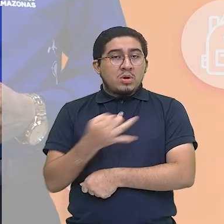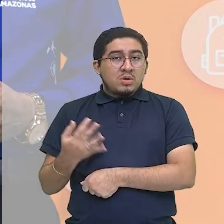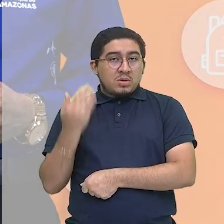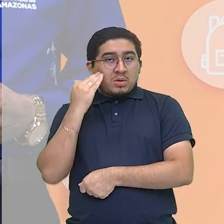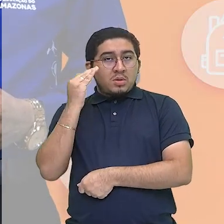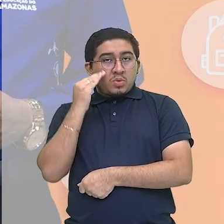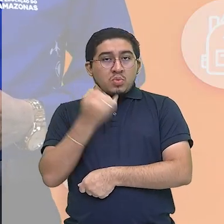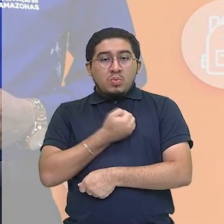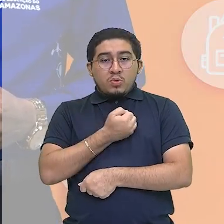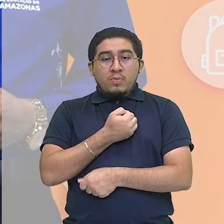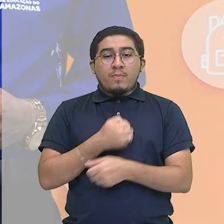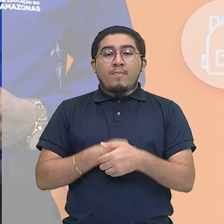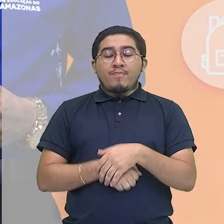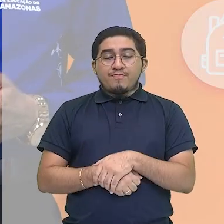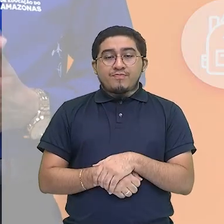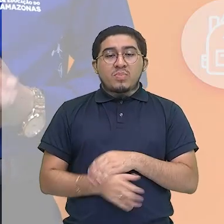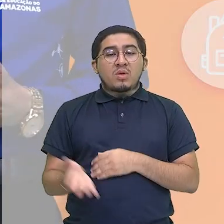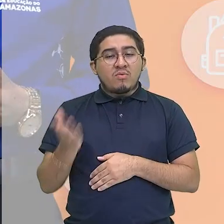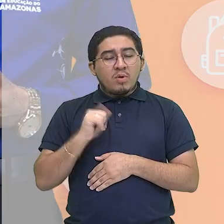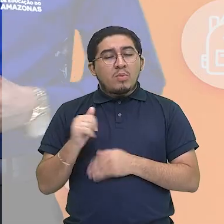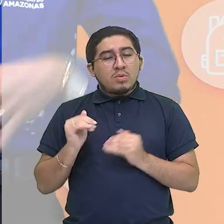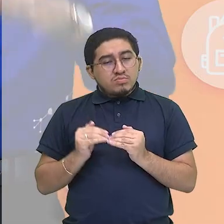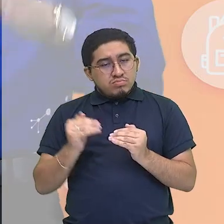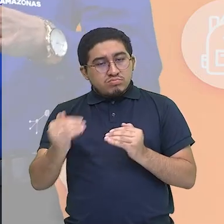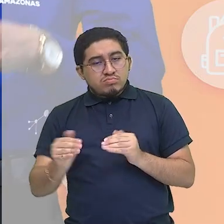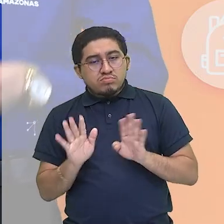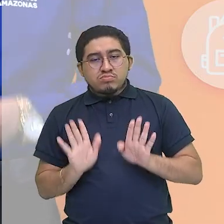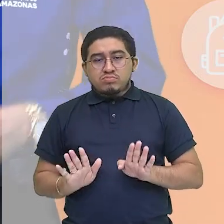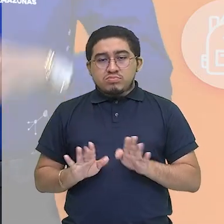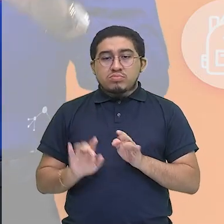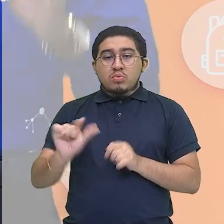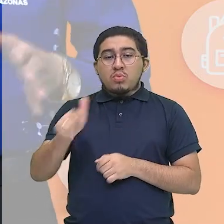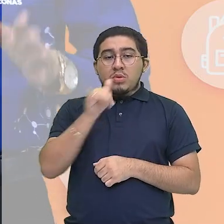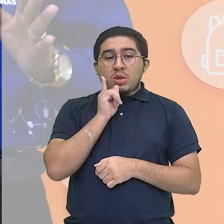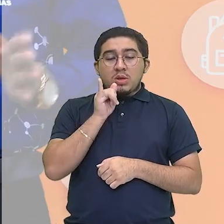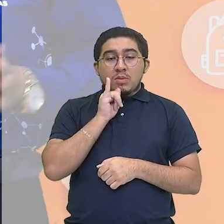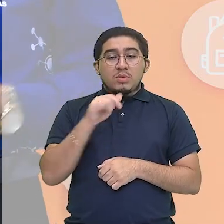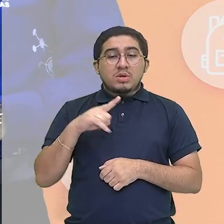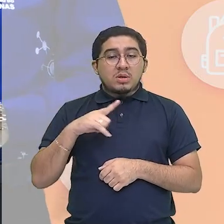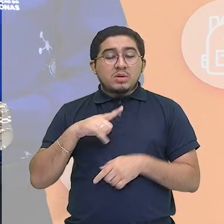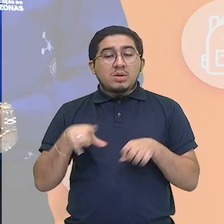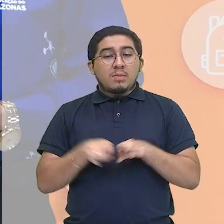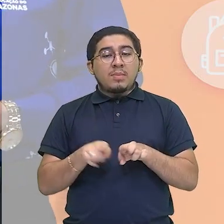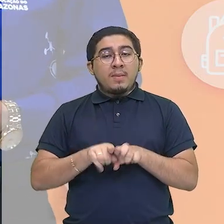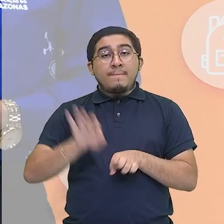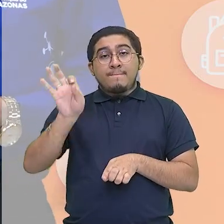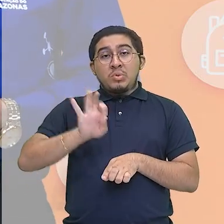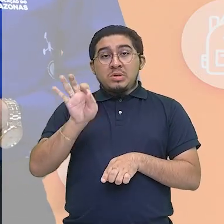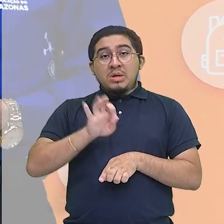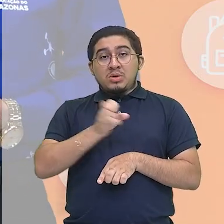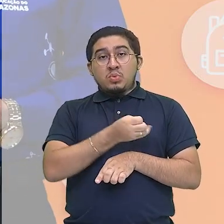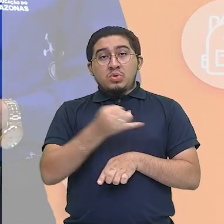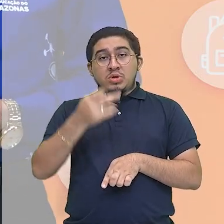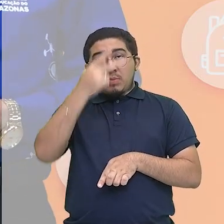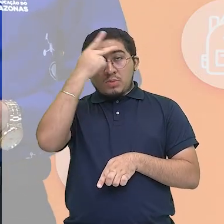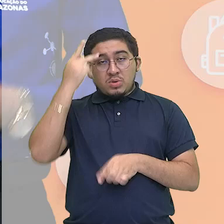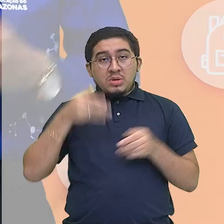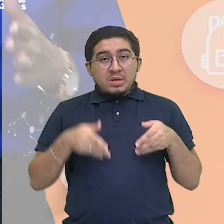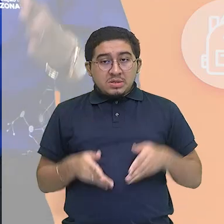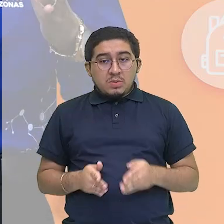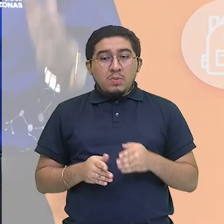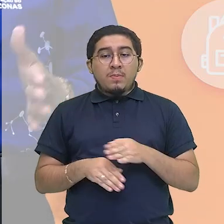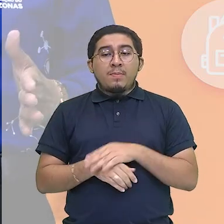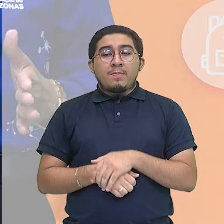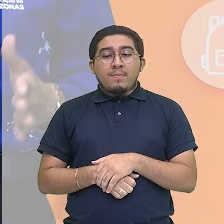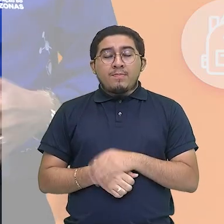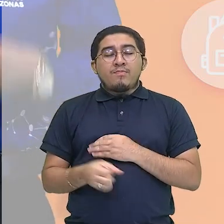número. Mas calma, vamos já avançar nesse sentido. Outro exemplo, taxa de natalidade. Já ouviram falar disso?